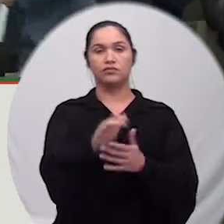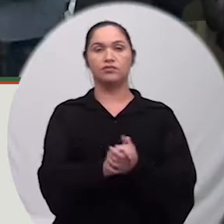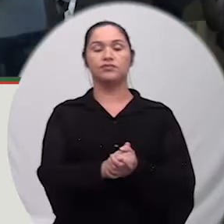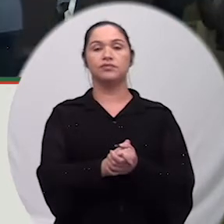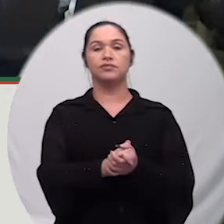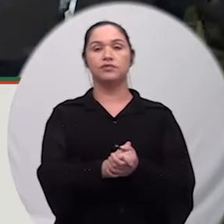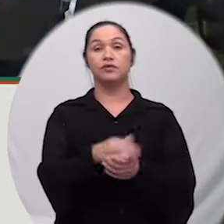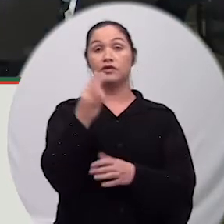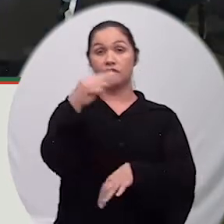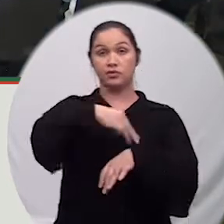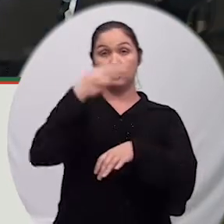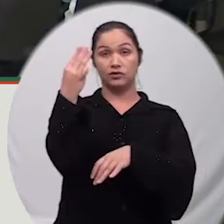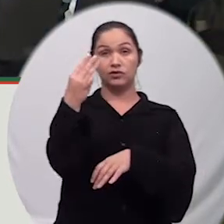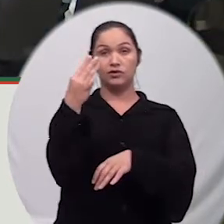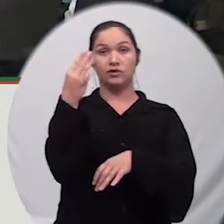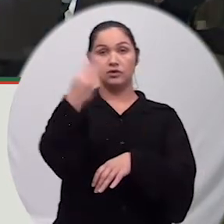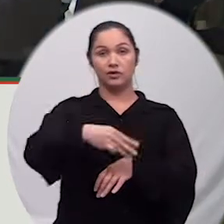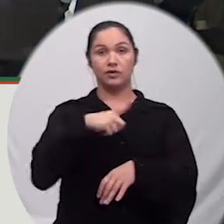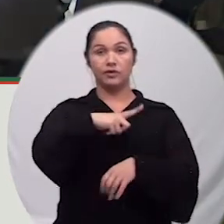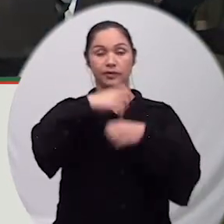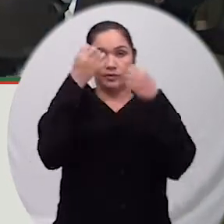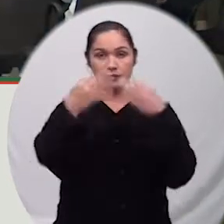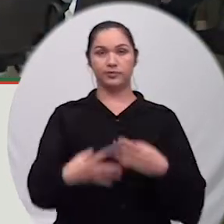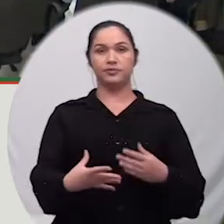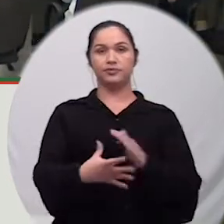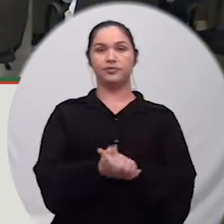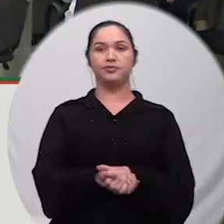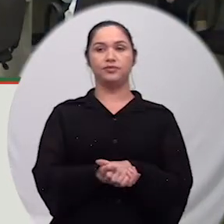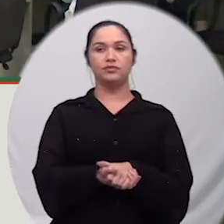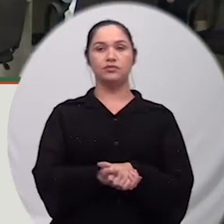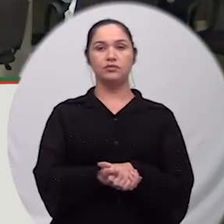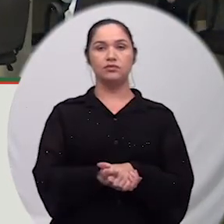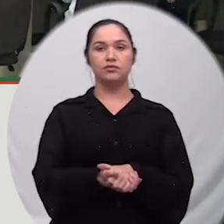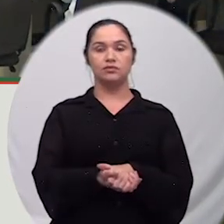Vossa Excelência dispõe de 3 minutos e 30.